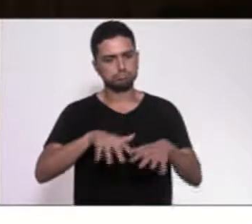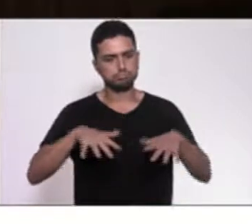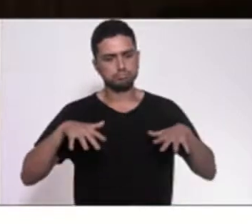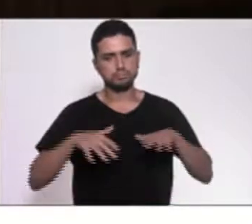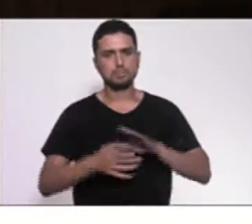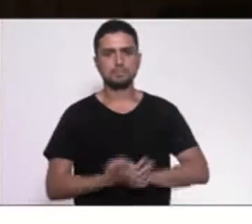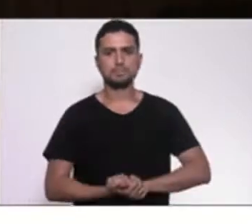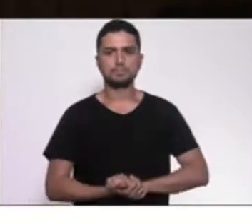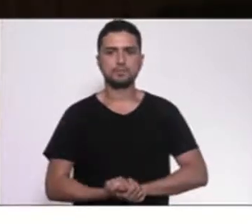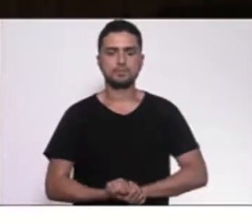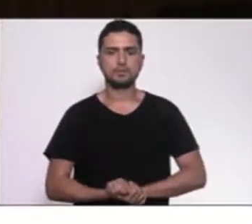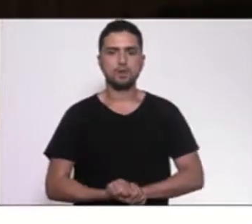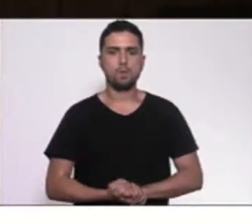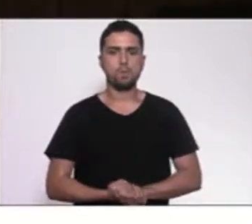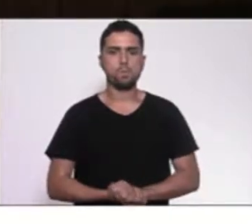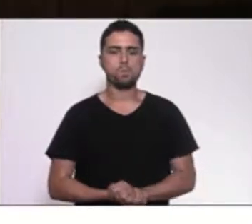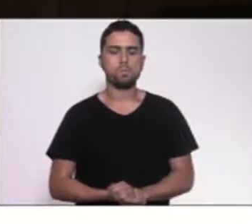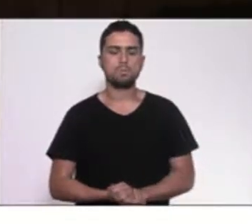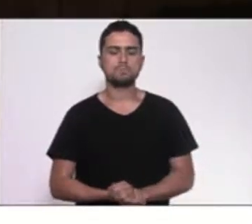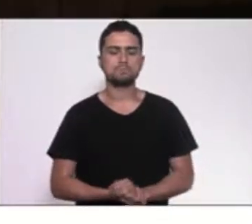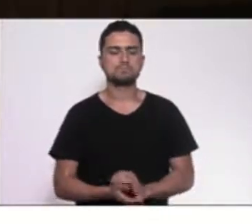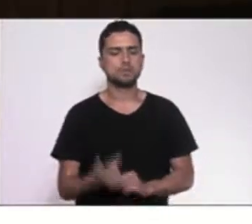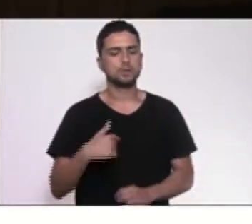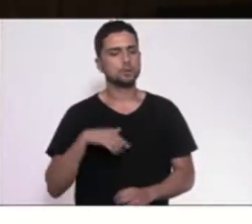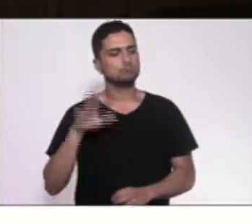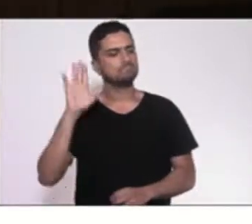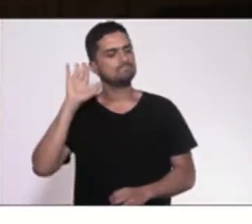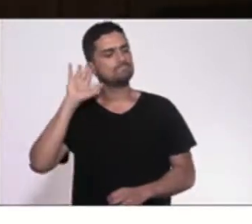ouvi aqui com atenção